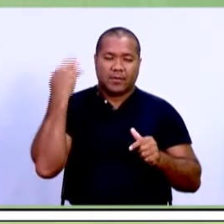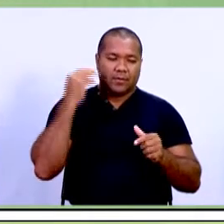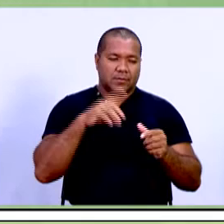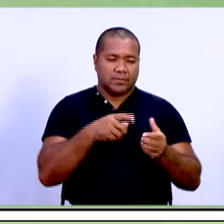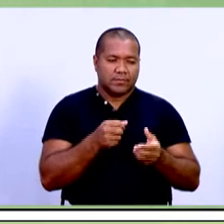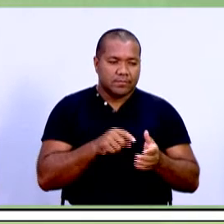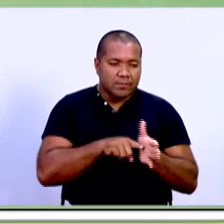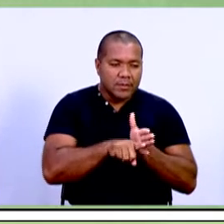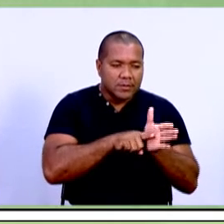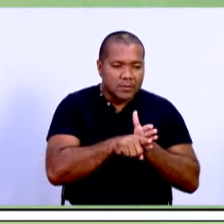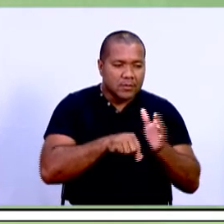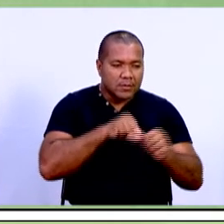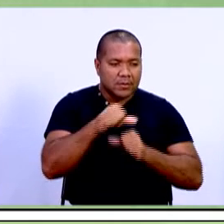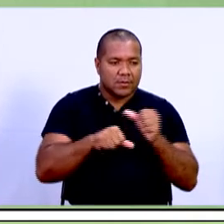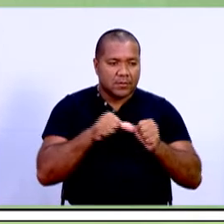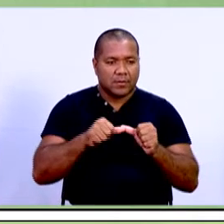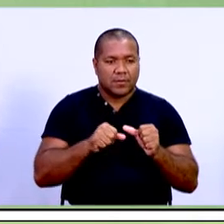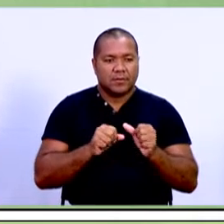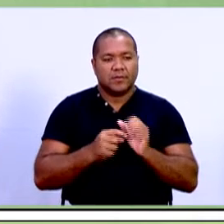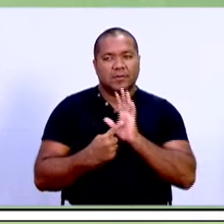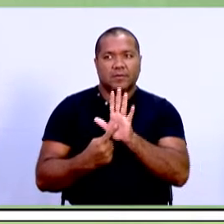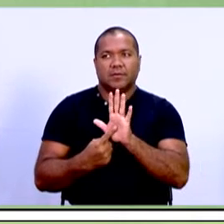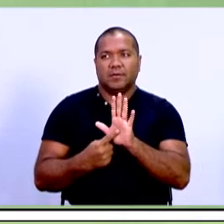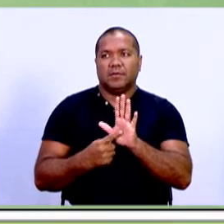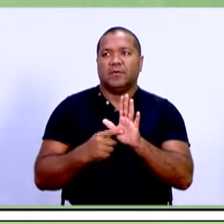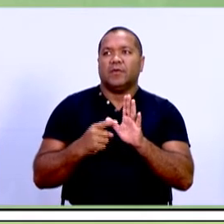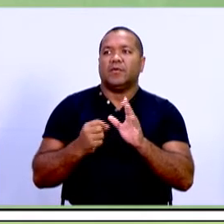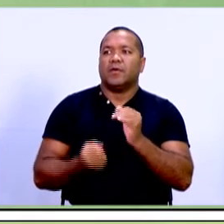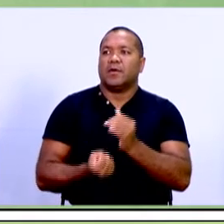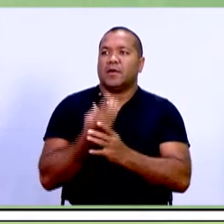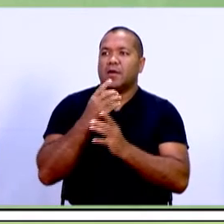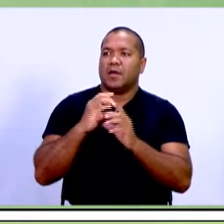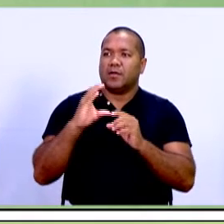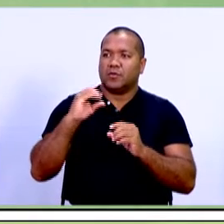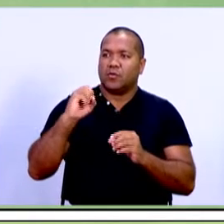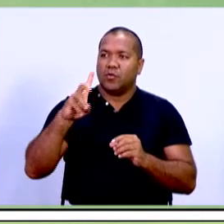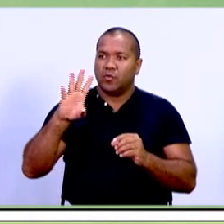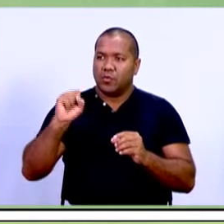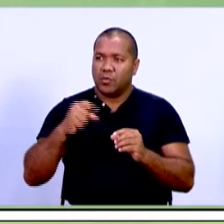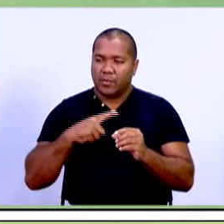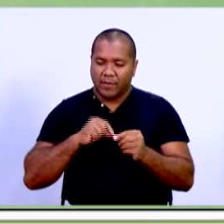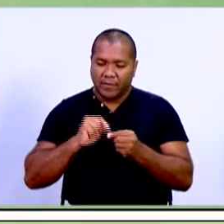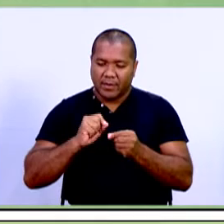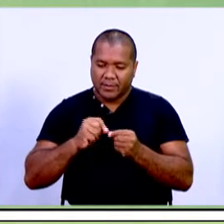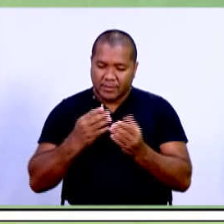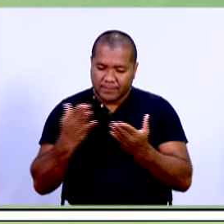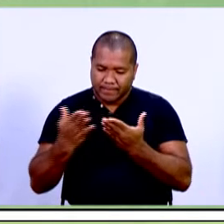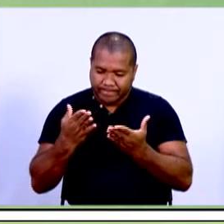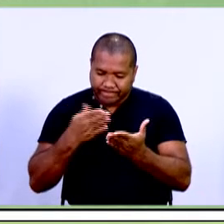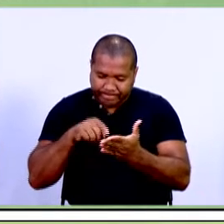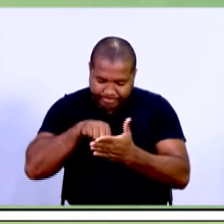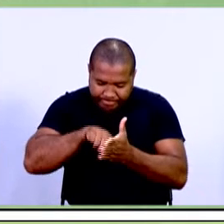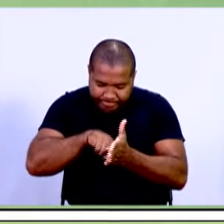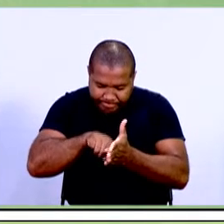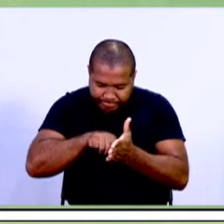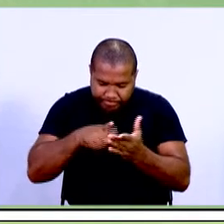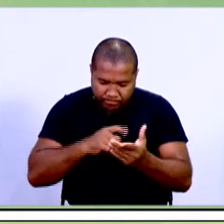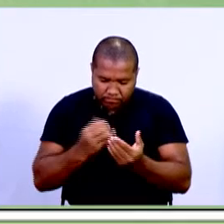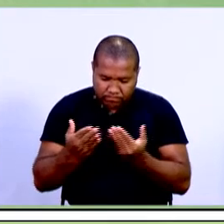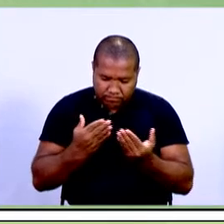transformação e carga. Foram criados os cubos analíticos para se fazerem as análises dos dados e,